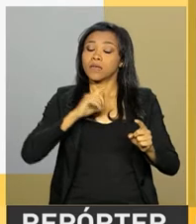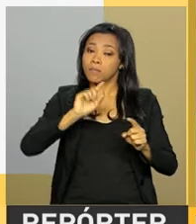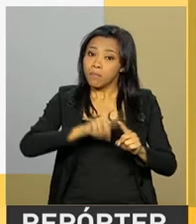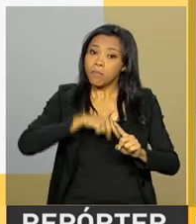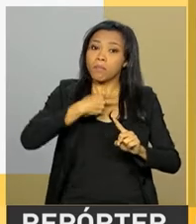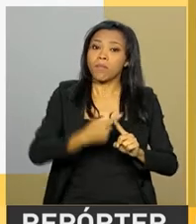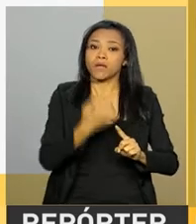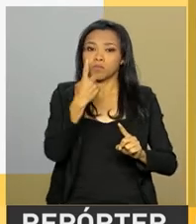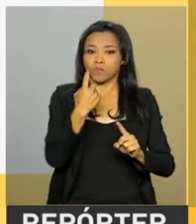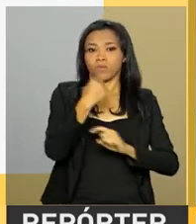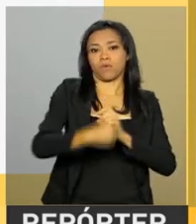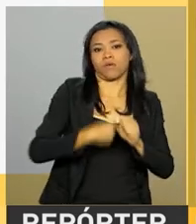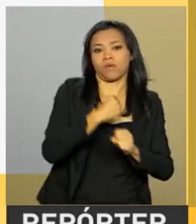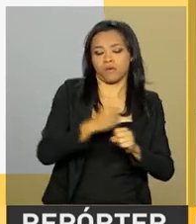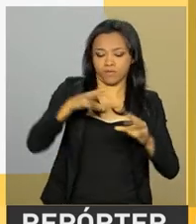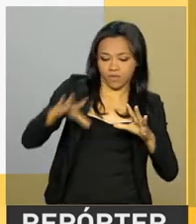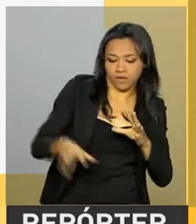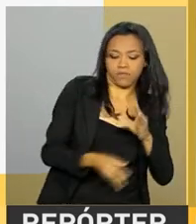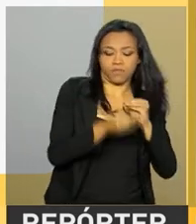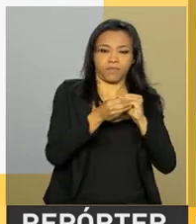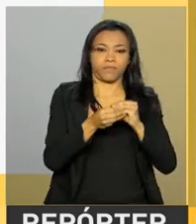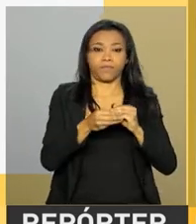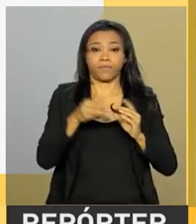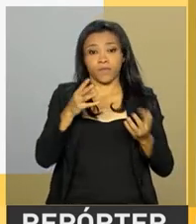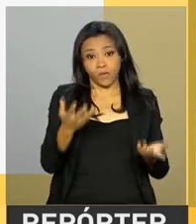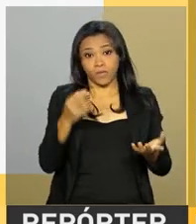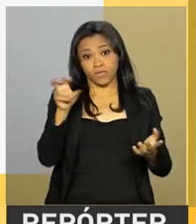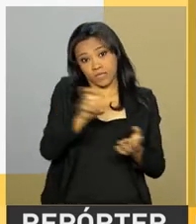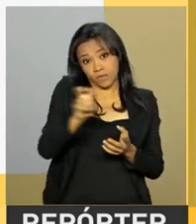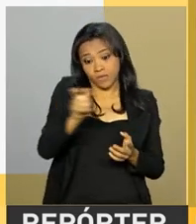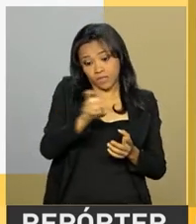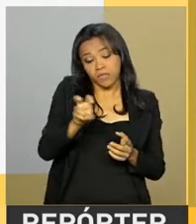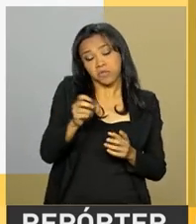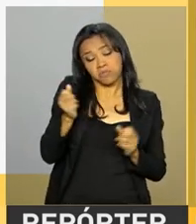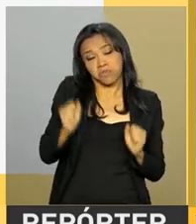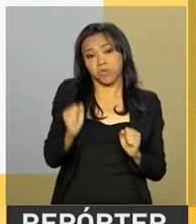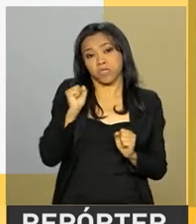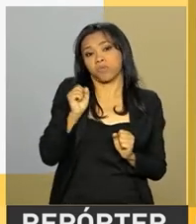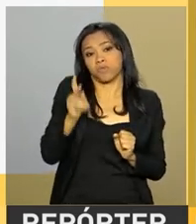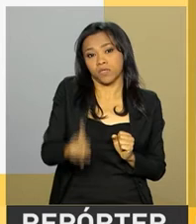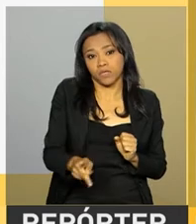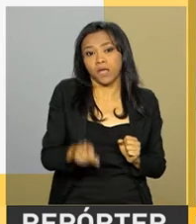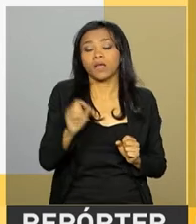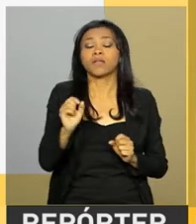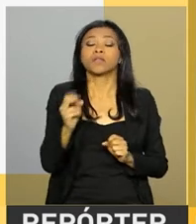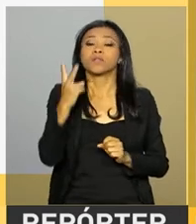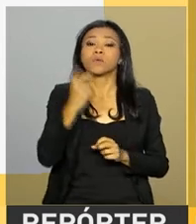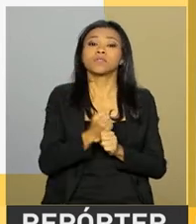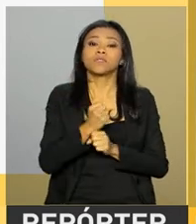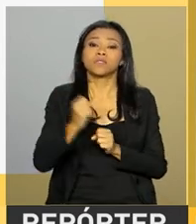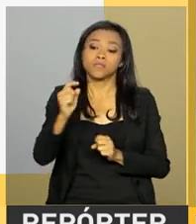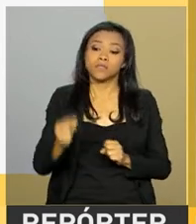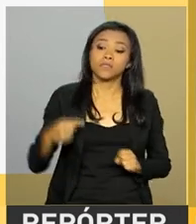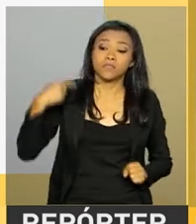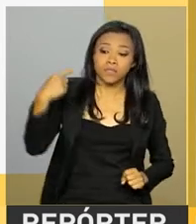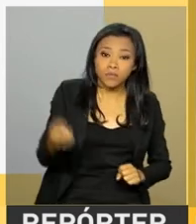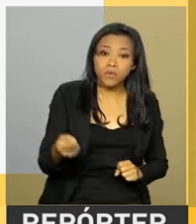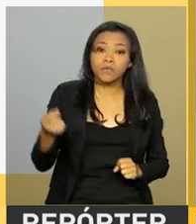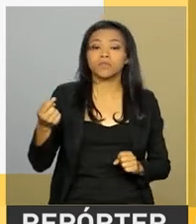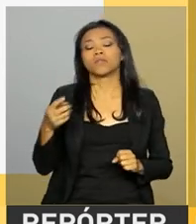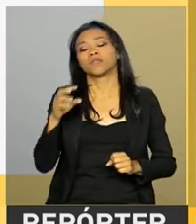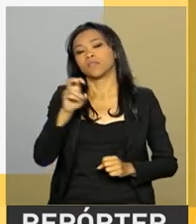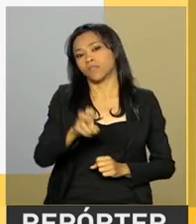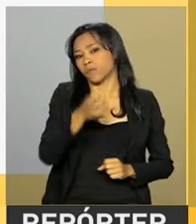com uma reforma. Agora o sujeito que, digamos, tem 55 pode se aposentar, dois anos depois é que passa a ser